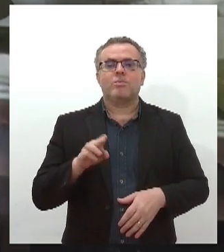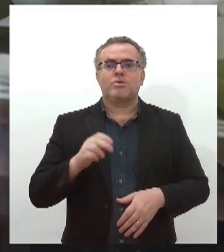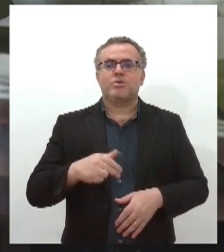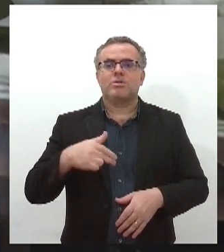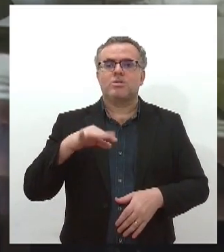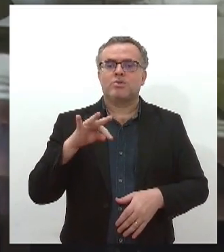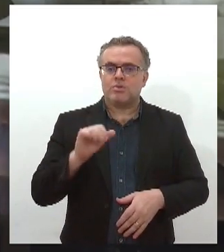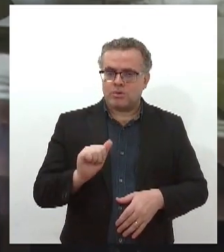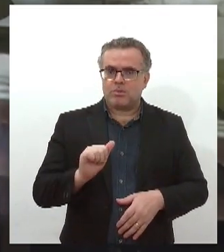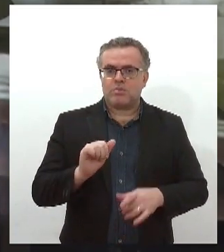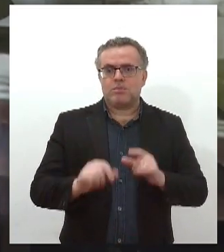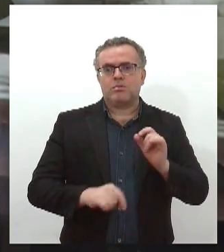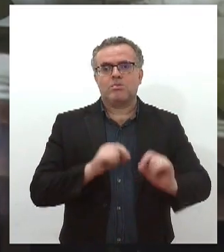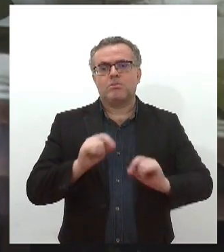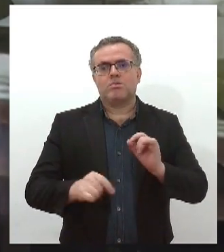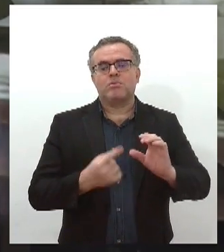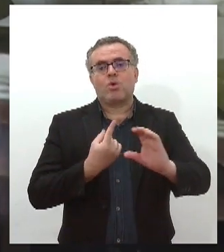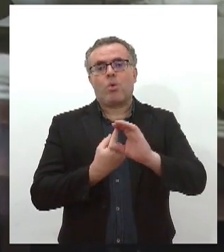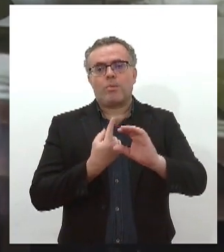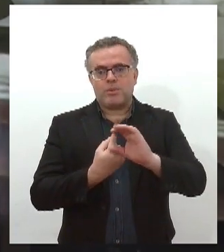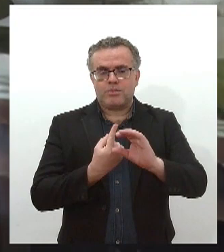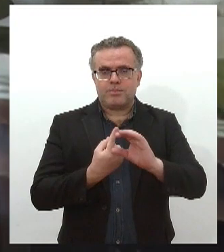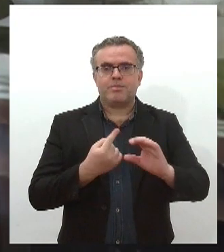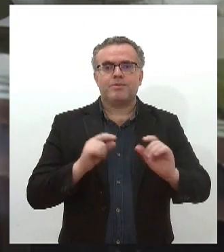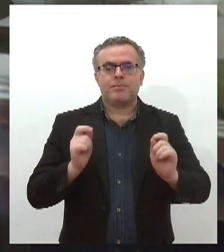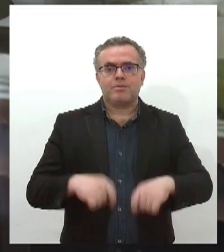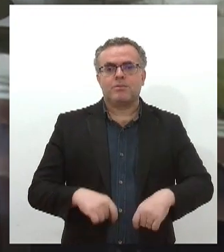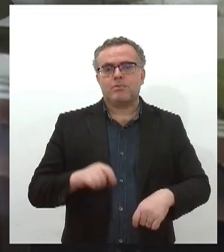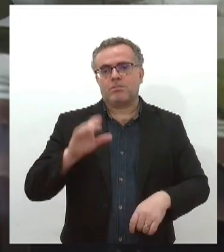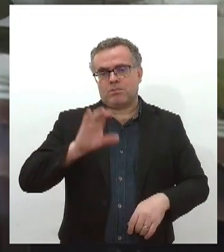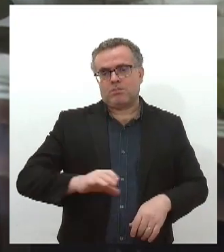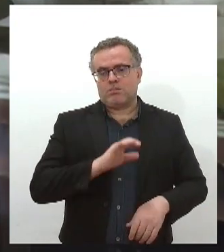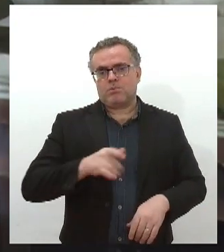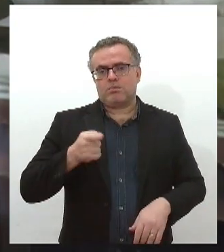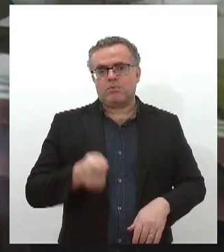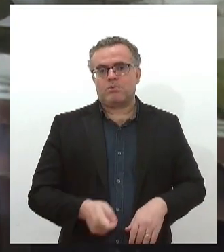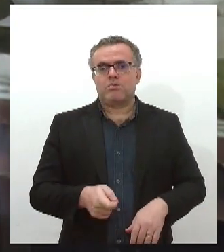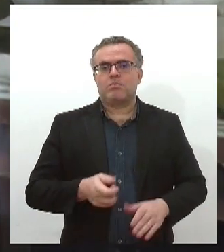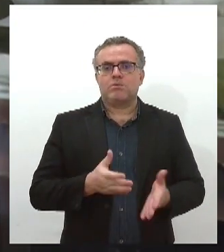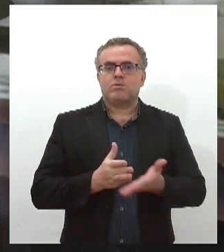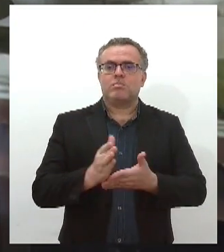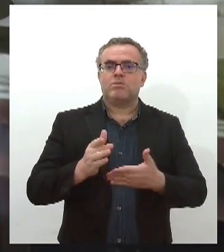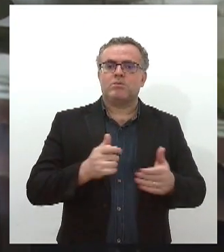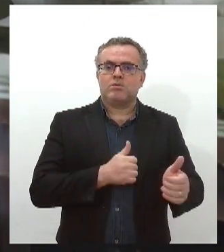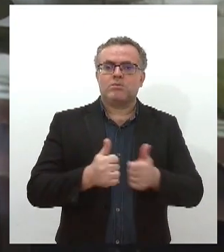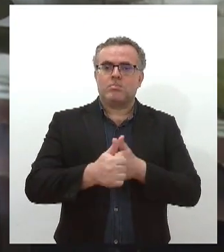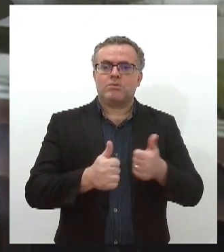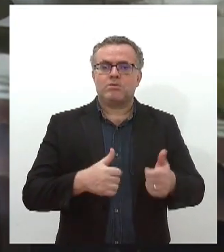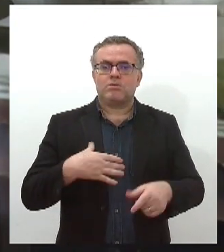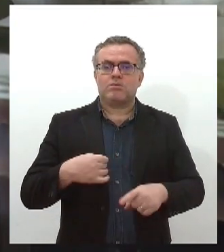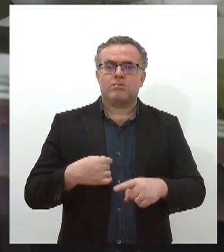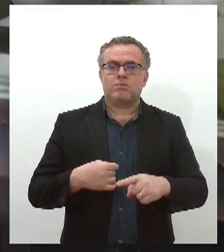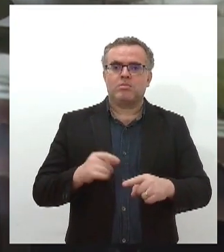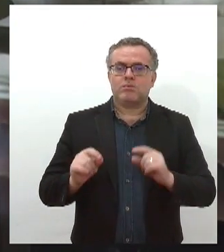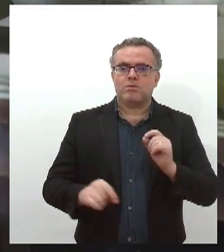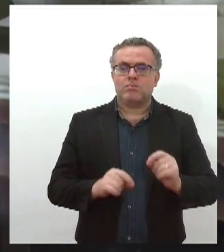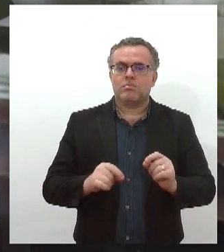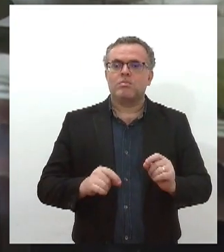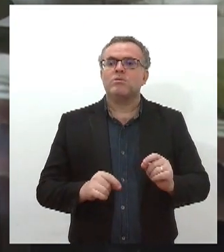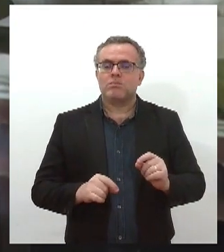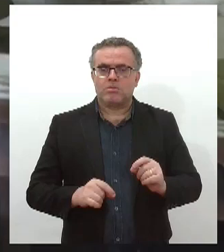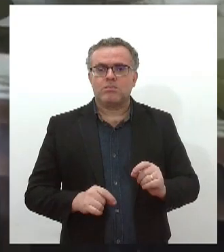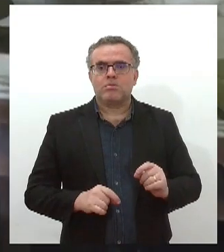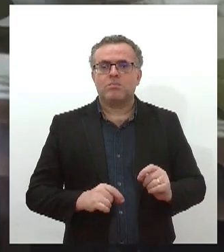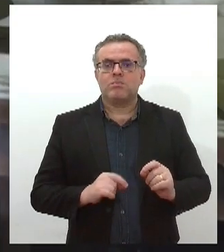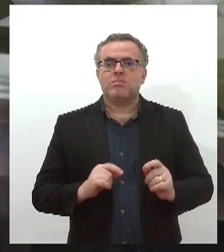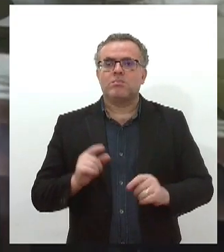mãe era muito católica, da ação católica. Com a perseguição do filho, ela vai se envolvendo. Ela nem entendia o que era o